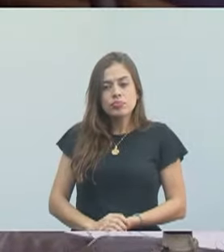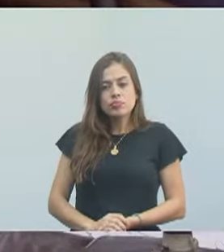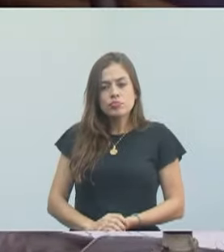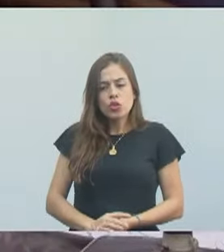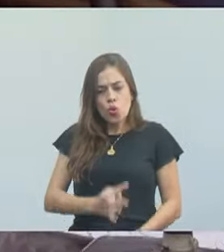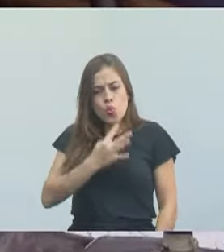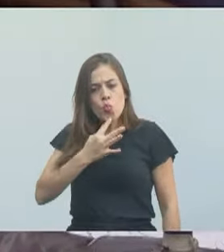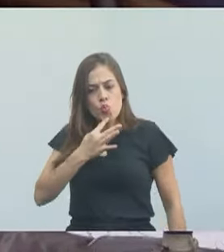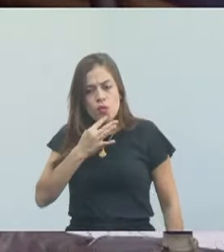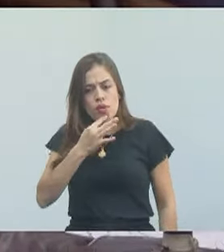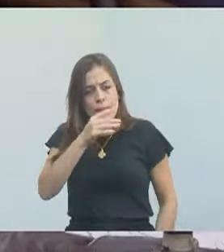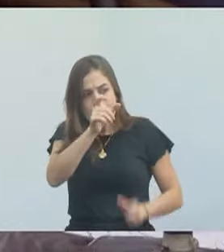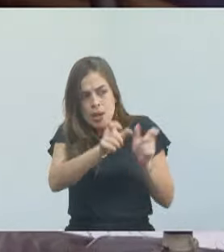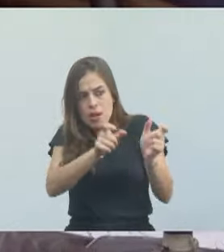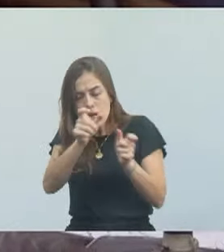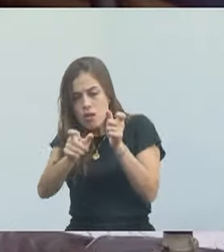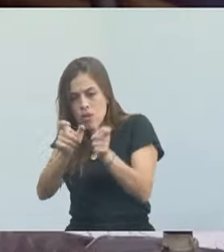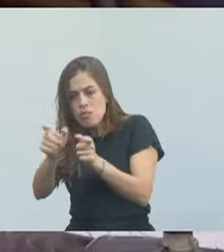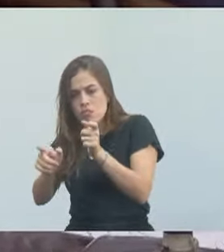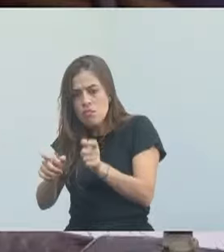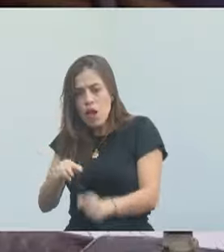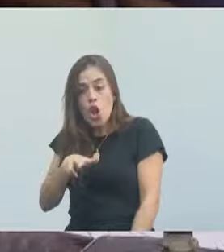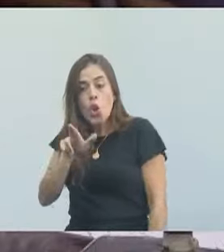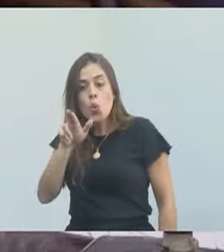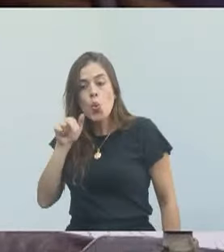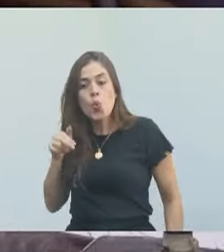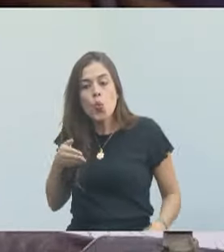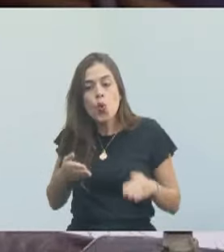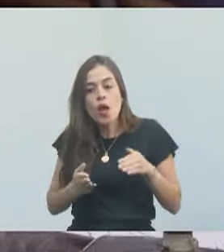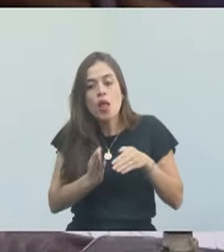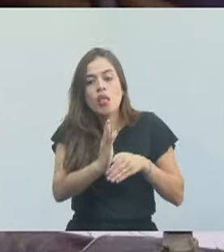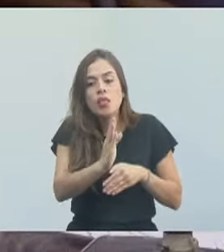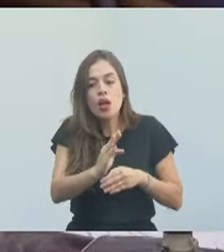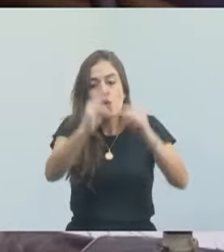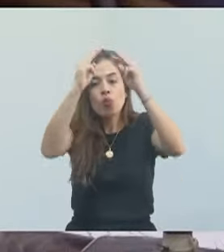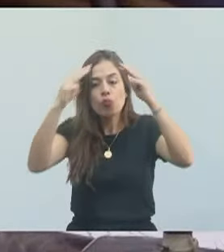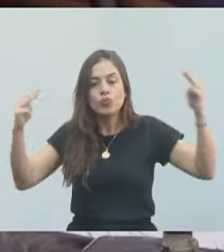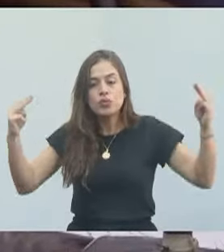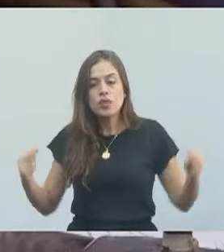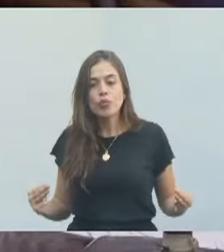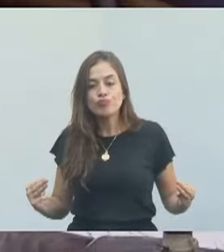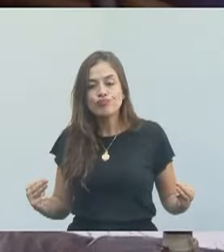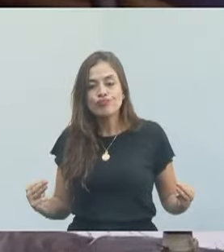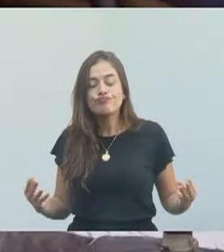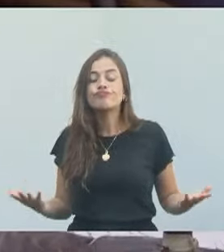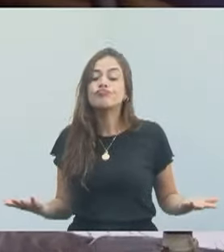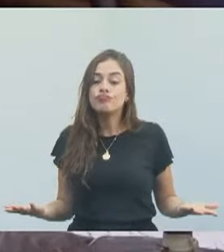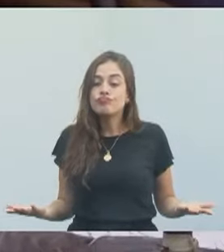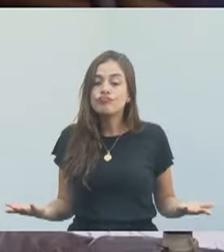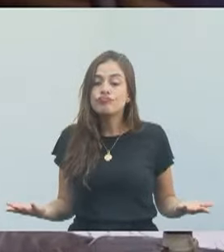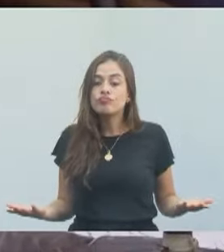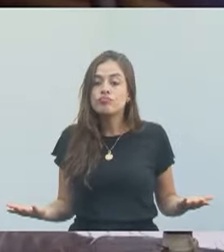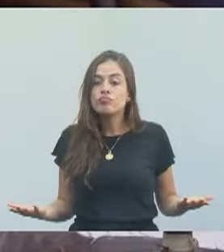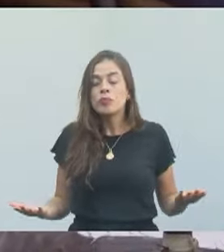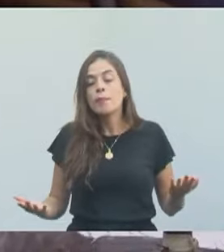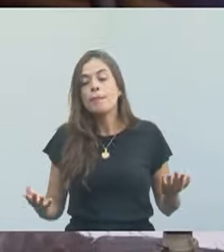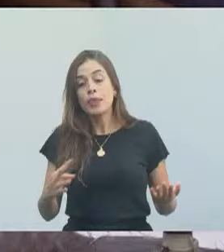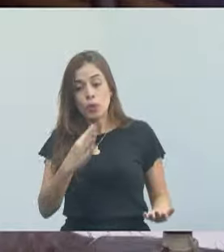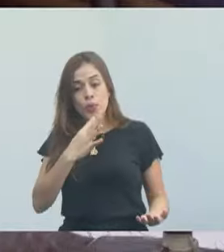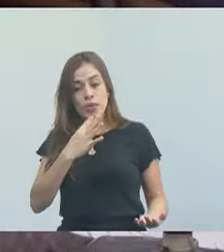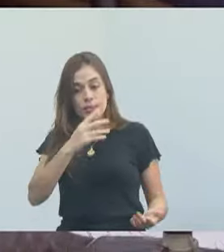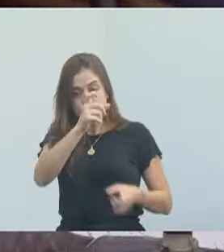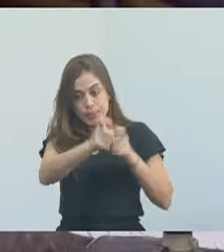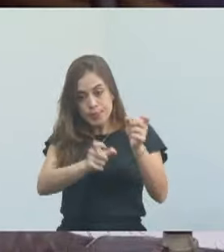Conheço muitas pessoas que nunca entraram, por exemplo, aqui no nosso museu, não é? Conheço pessoas